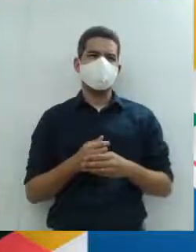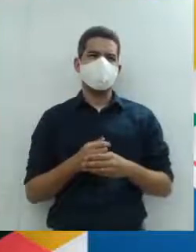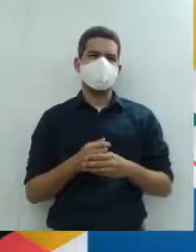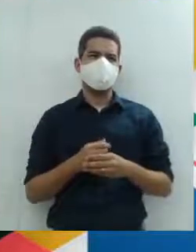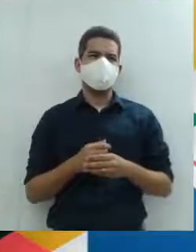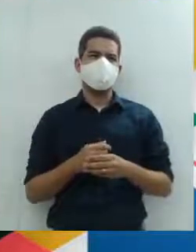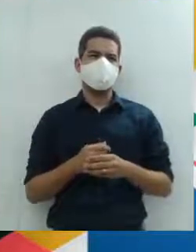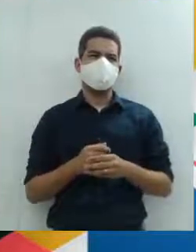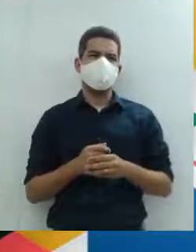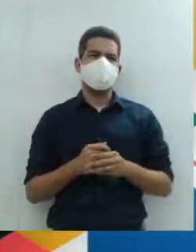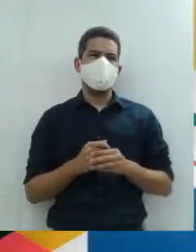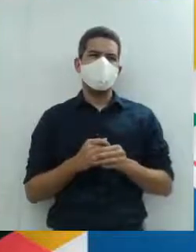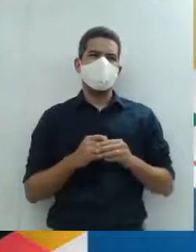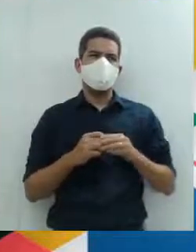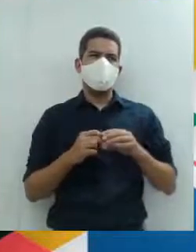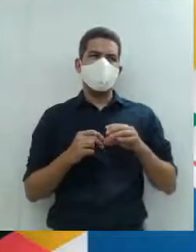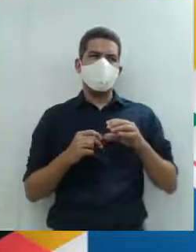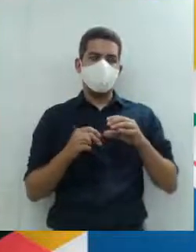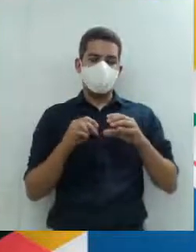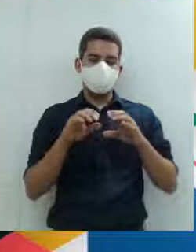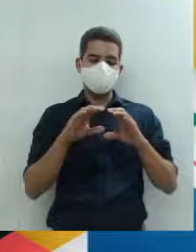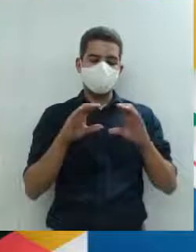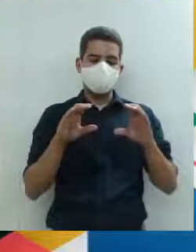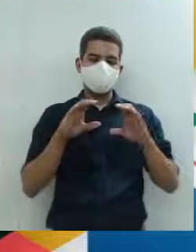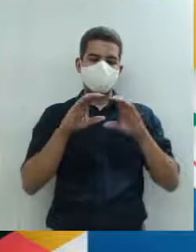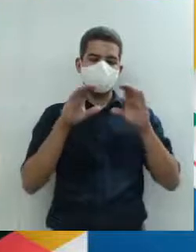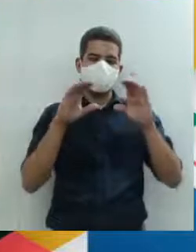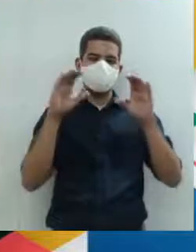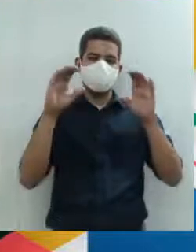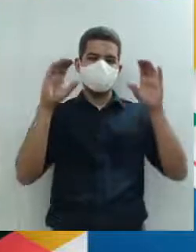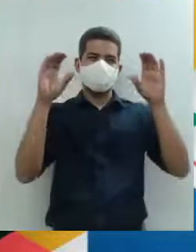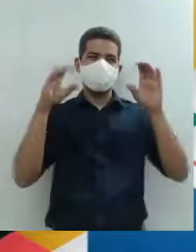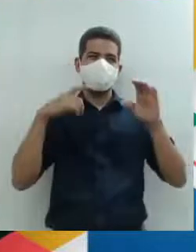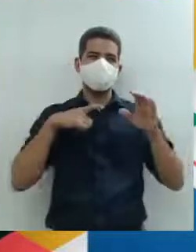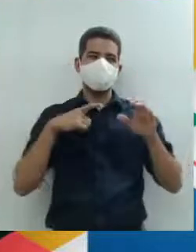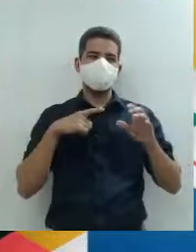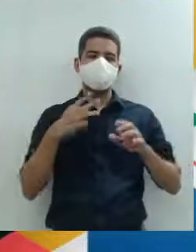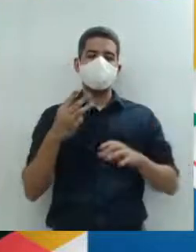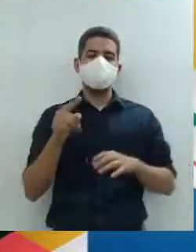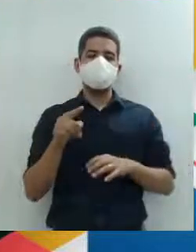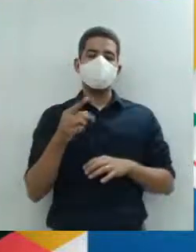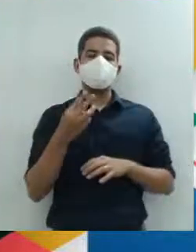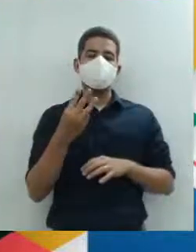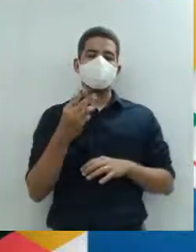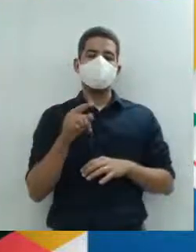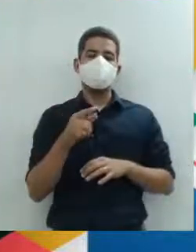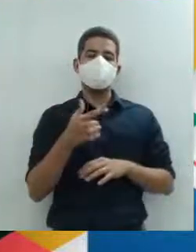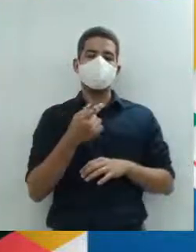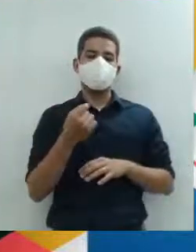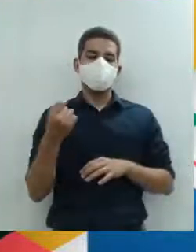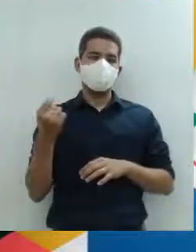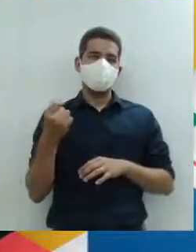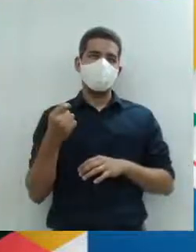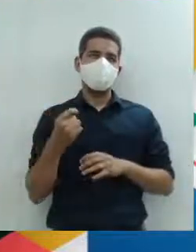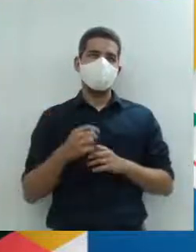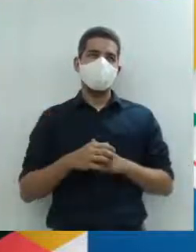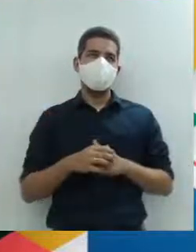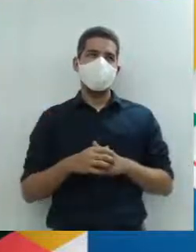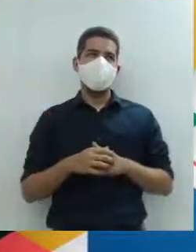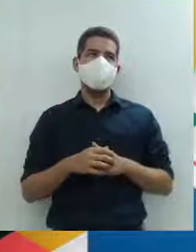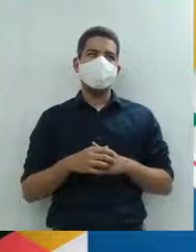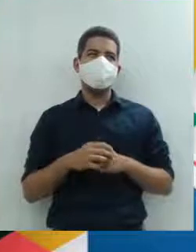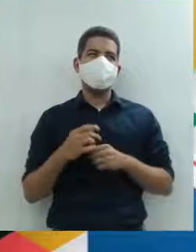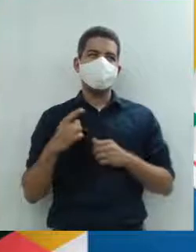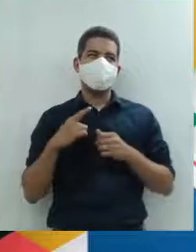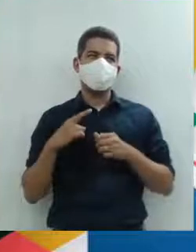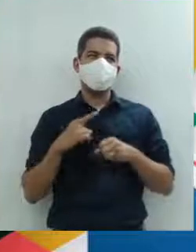a camada atmosfera ela é bem espessa, quase 3.000, 3.200 metros de altitude. Então é muito